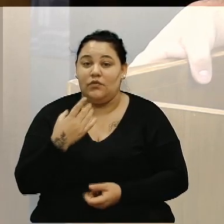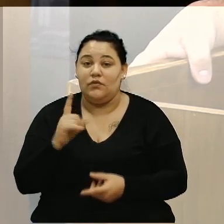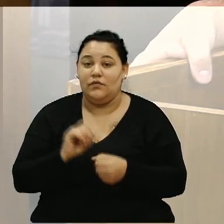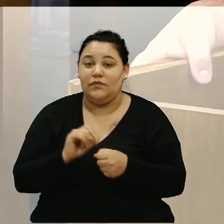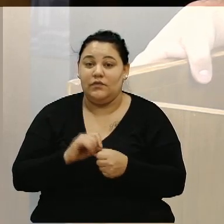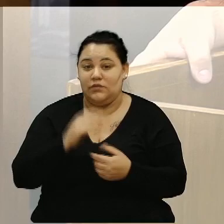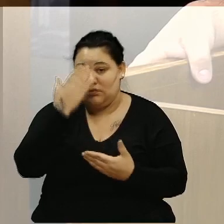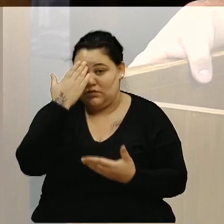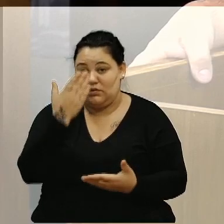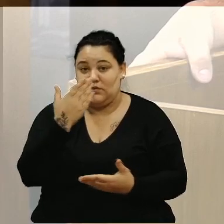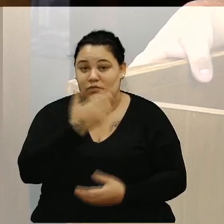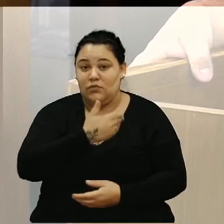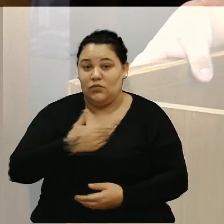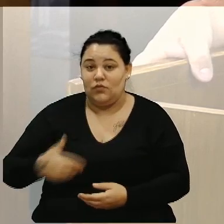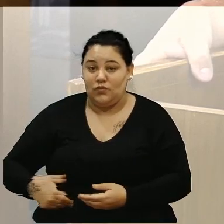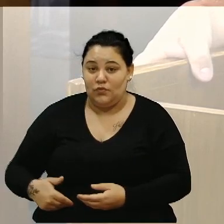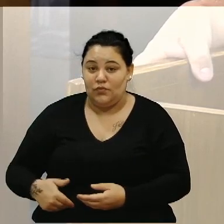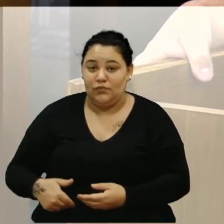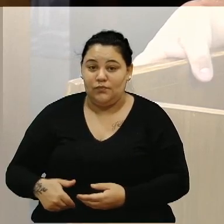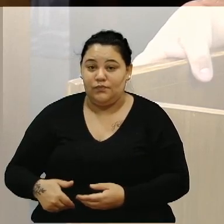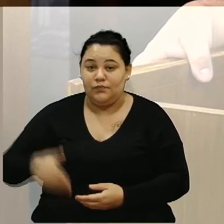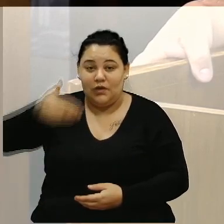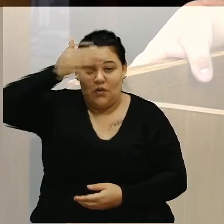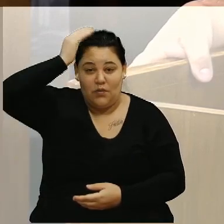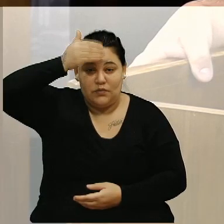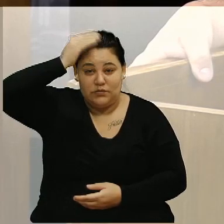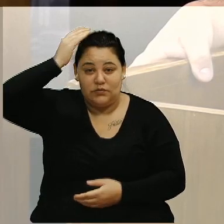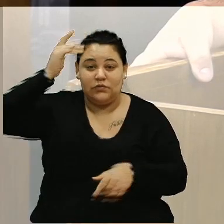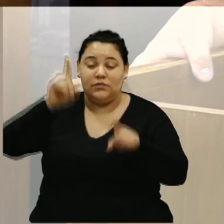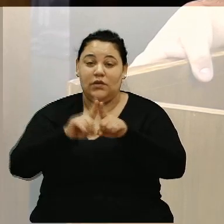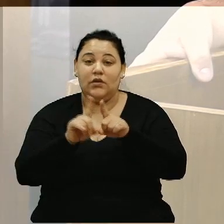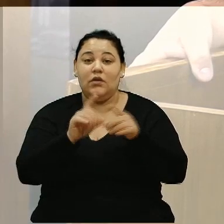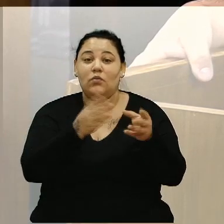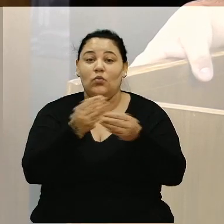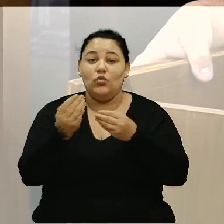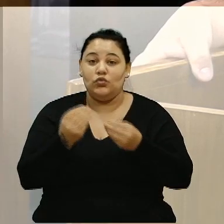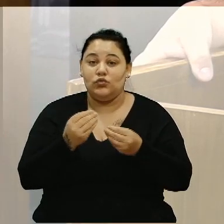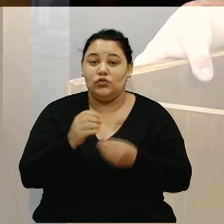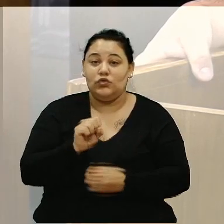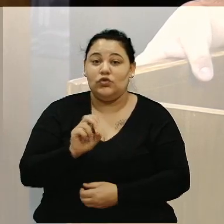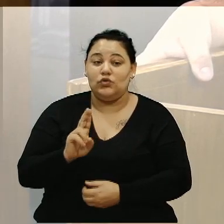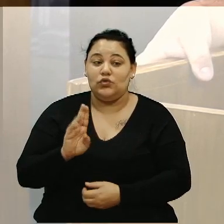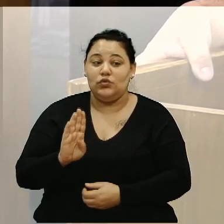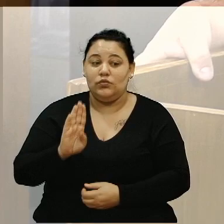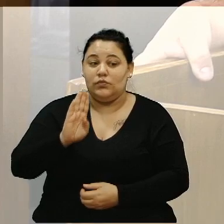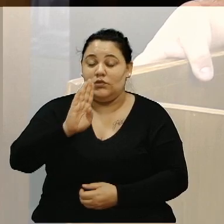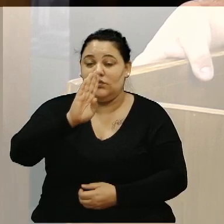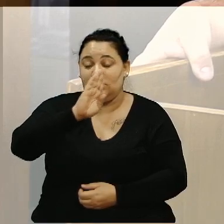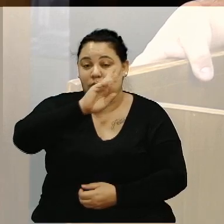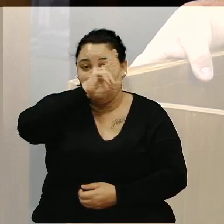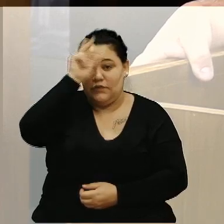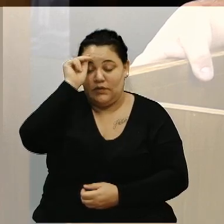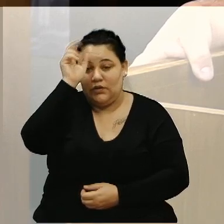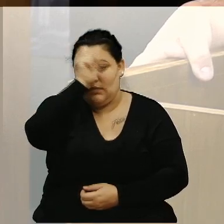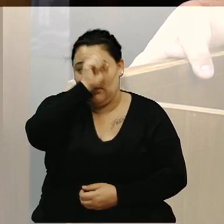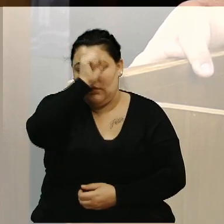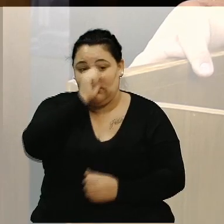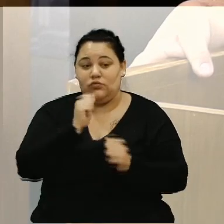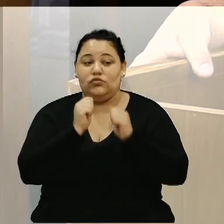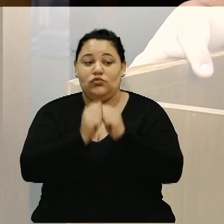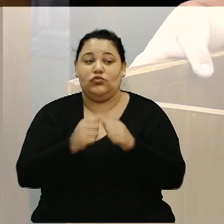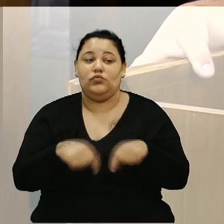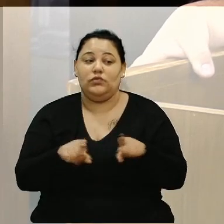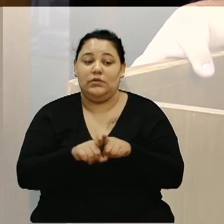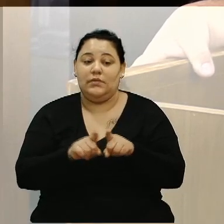público ao ex-prefeito Alceu Barbosa Velho, e aqui muitos que são subprefeitos, que foram subprefeitos, aprenderam com ele, né, a